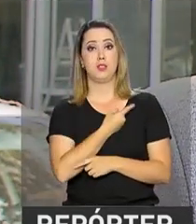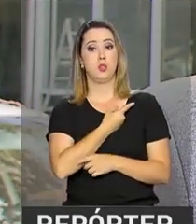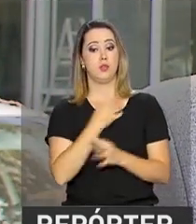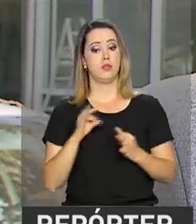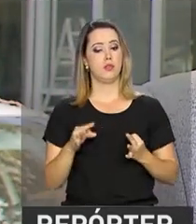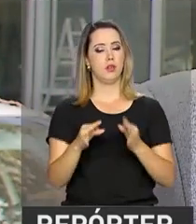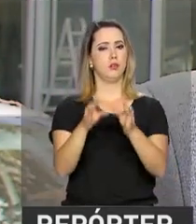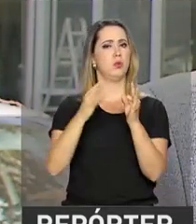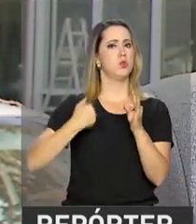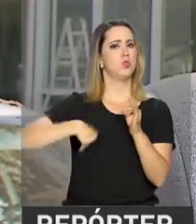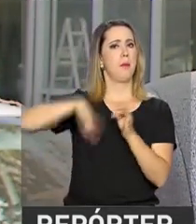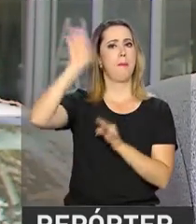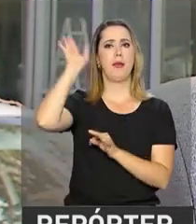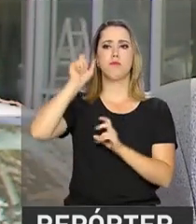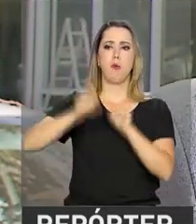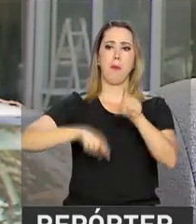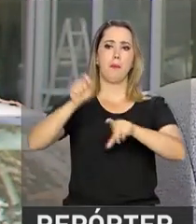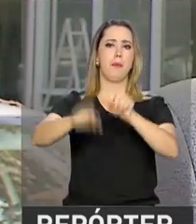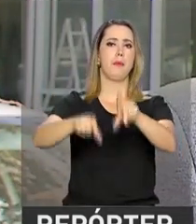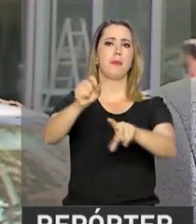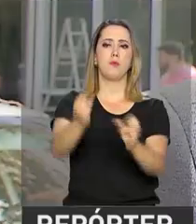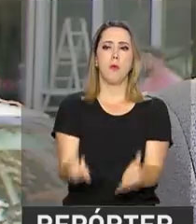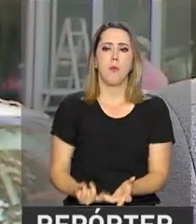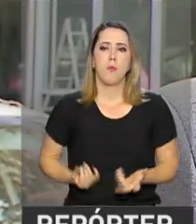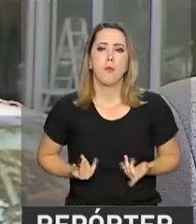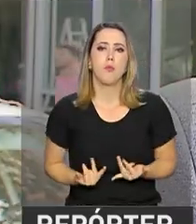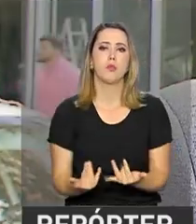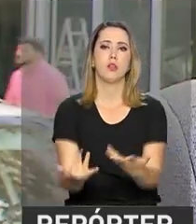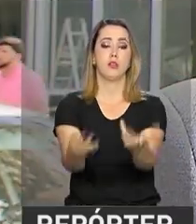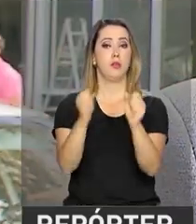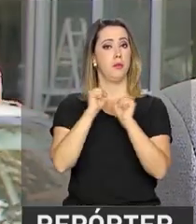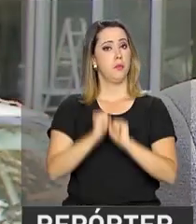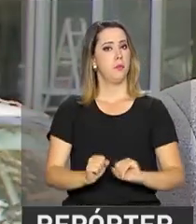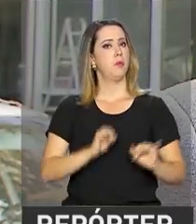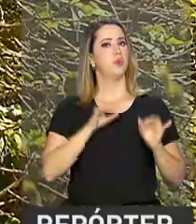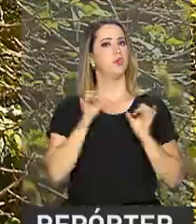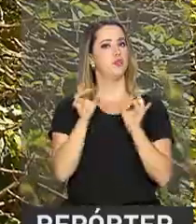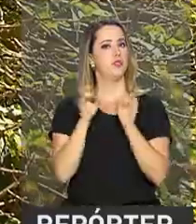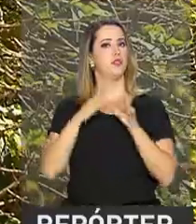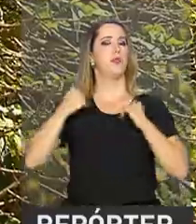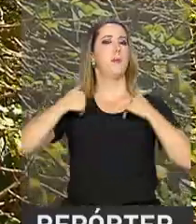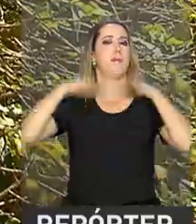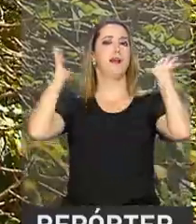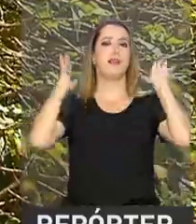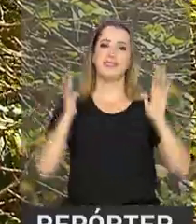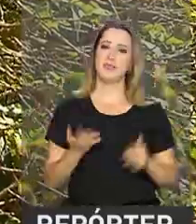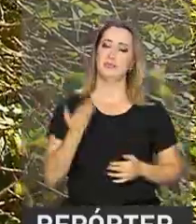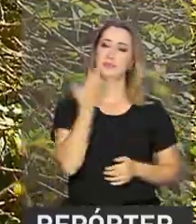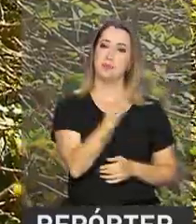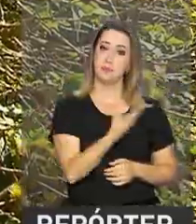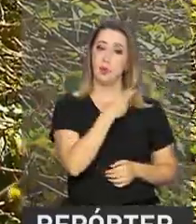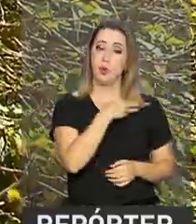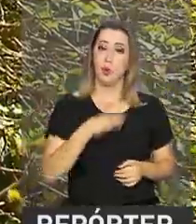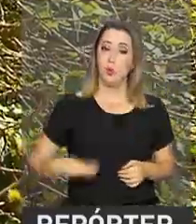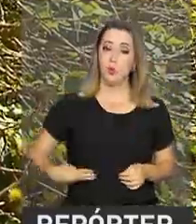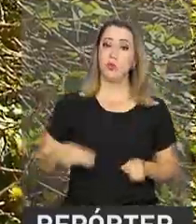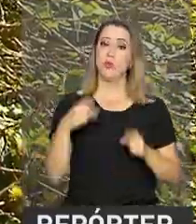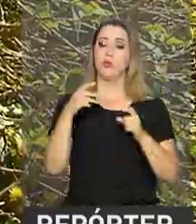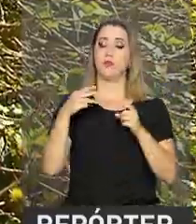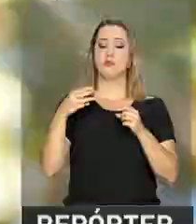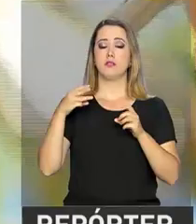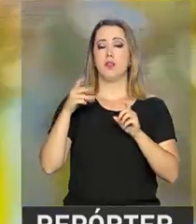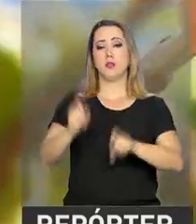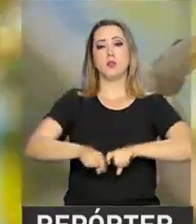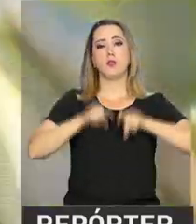produtivas do mundo dá para conquistar espaços ainda maiores é o que garante o ministério da agricultura pecuária e abastecimento